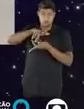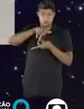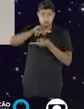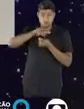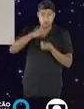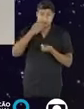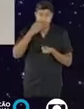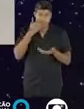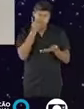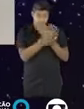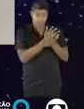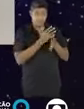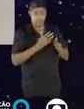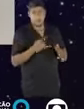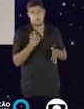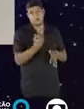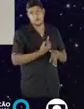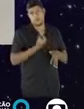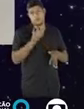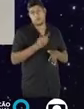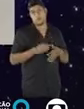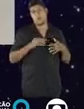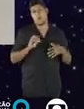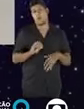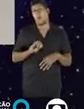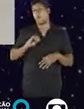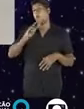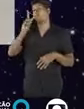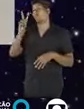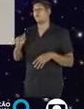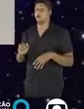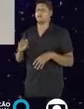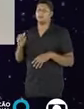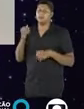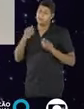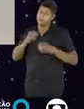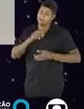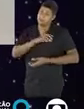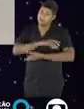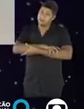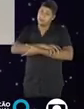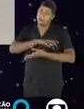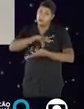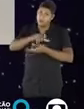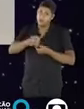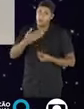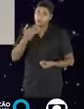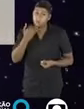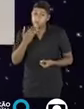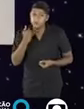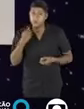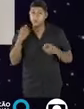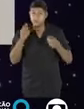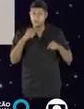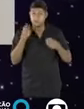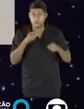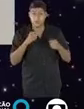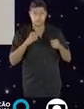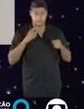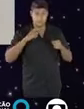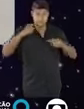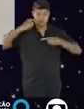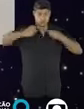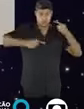O planeta quer acabar com a gente, a gente precisa enxergar, opa, precisamos ser parceiros desse planeta. E eu acho que através da alimentação orgânica é onde você fecha esse ciclo de